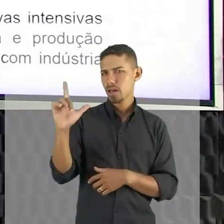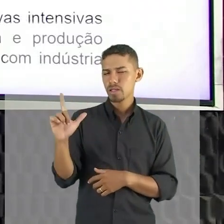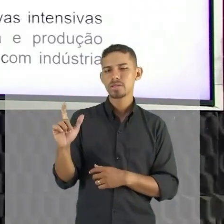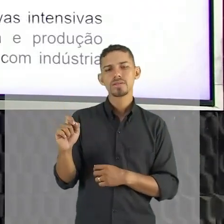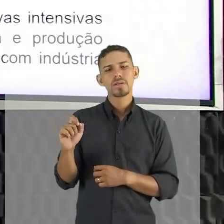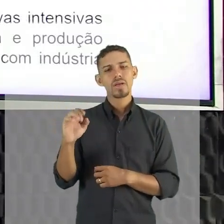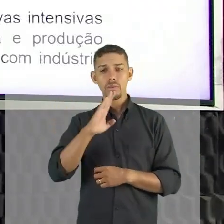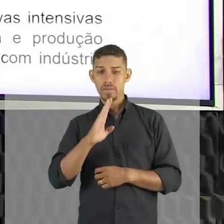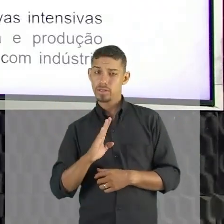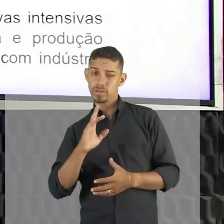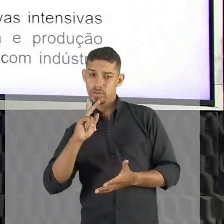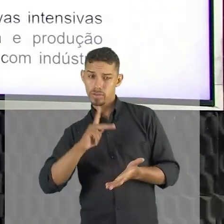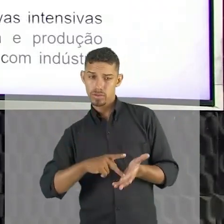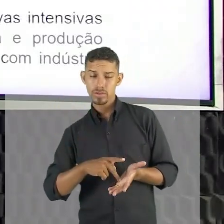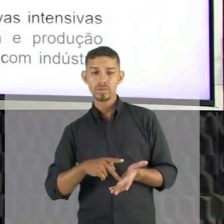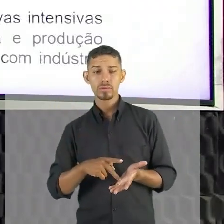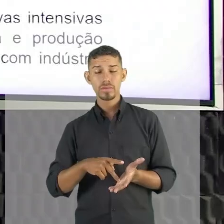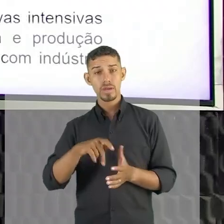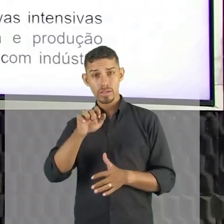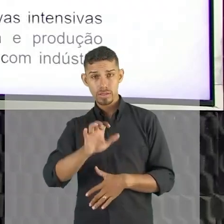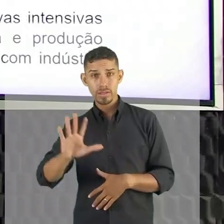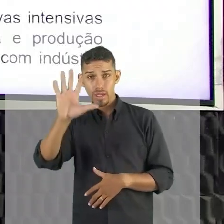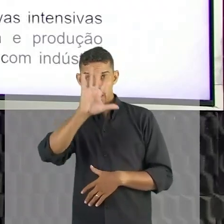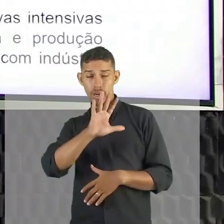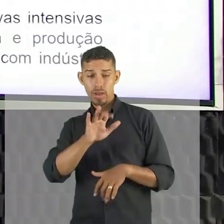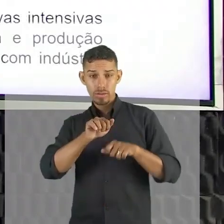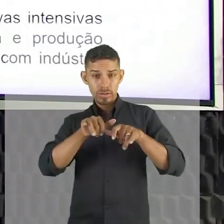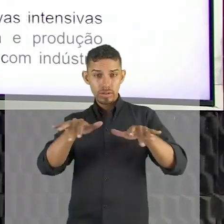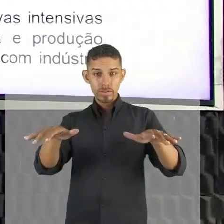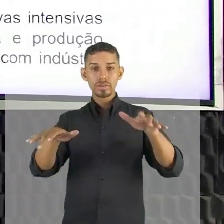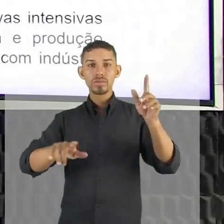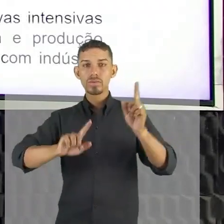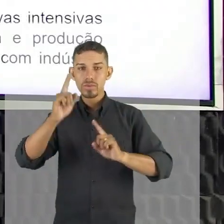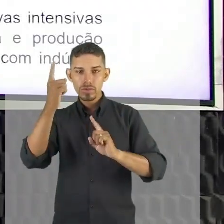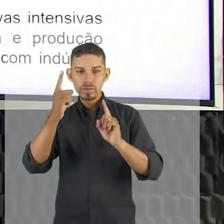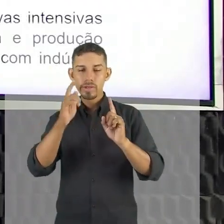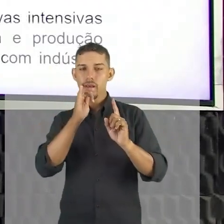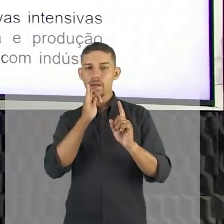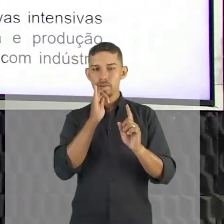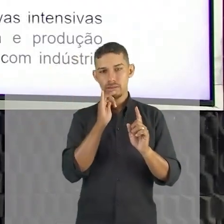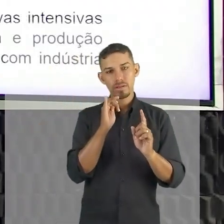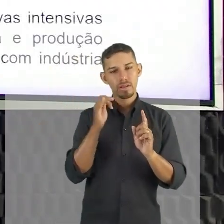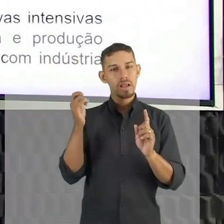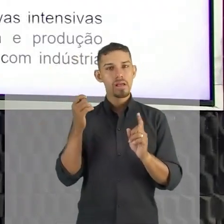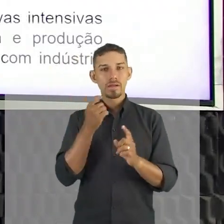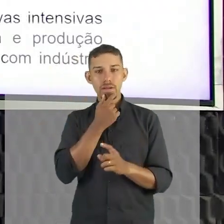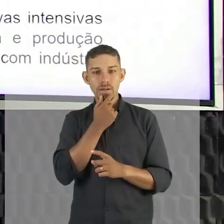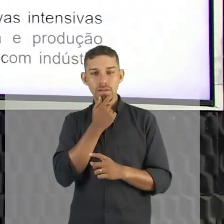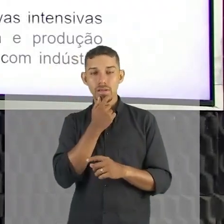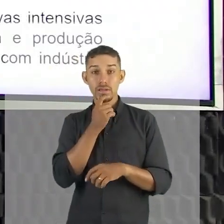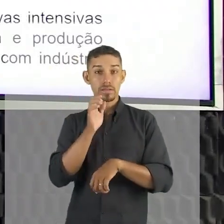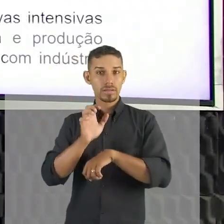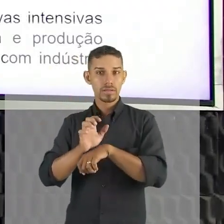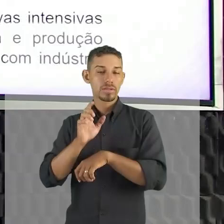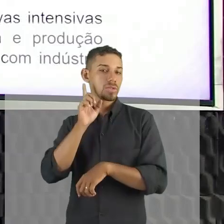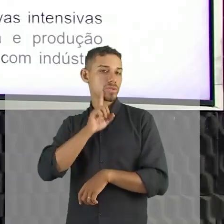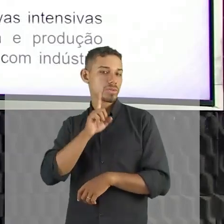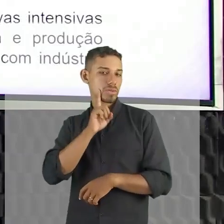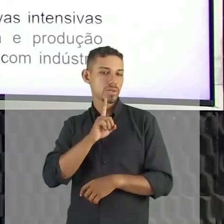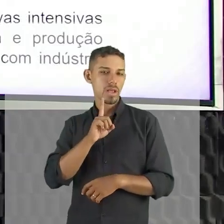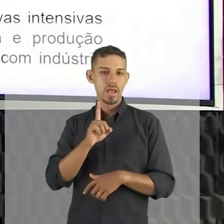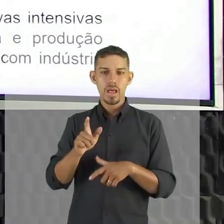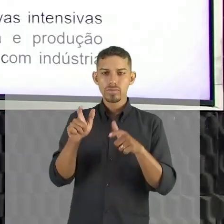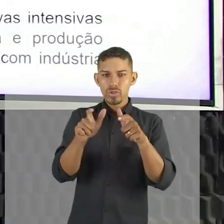que o Brasil, de uma forma mais geral e ampla, se industrialize, diferentemente da Inglaterra e dos Estados Unidos. Então, ainda é muito incipiente, é